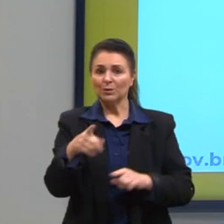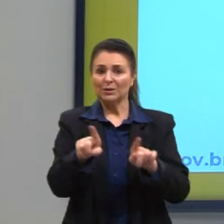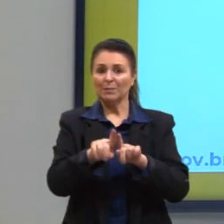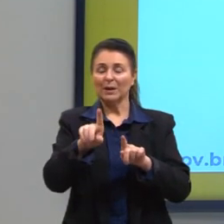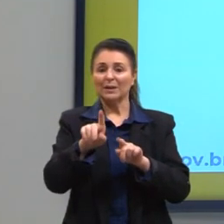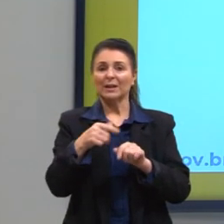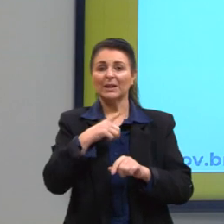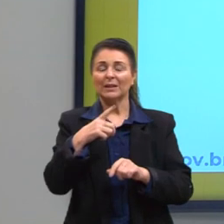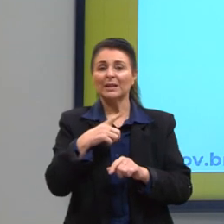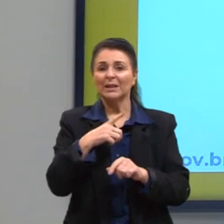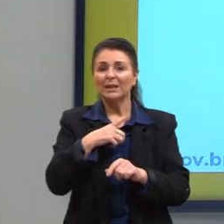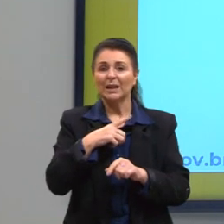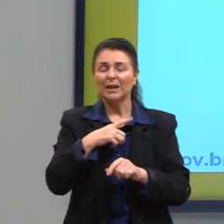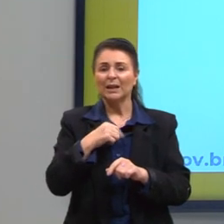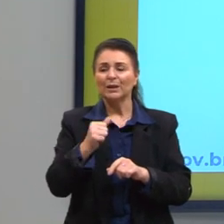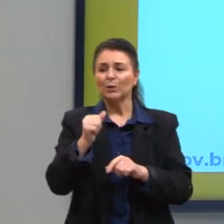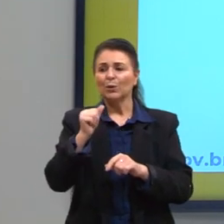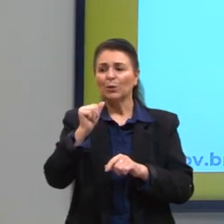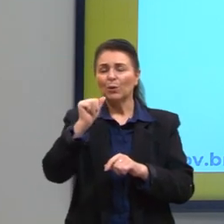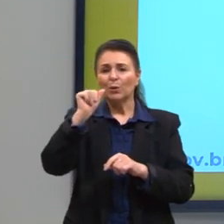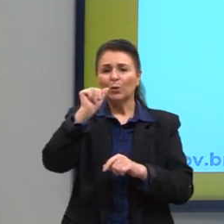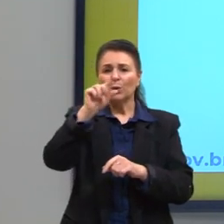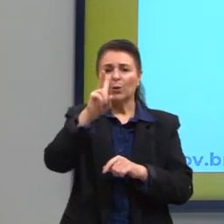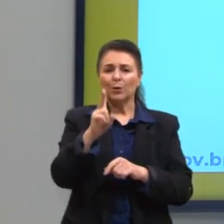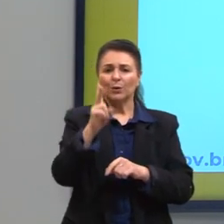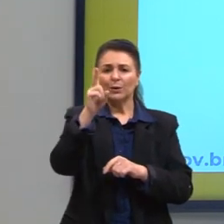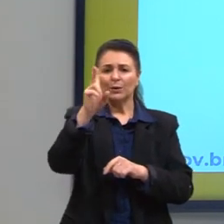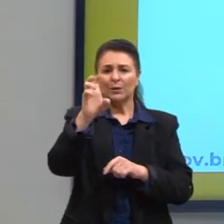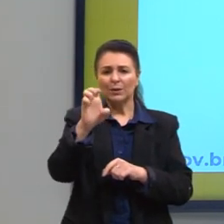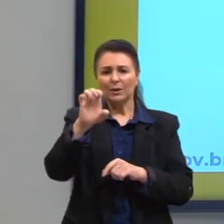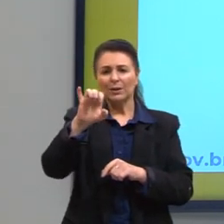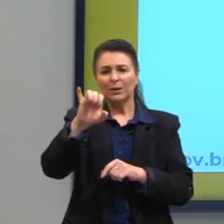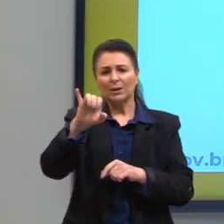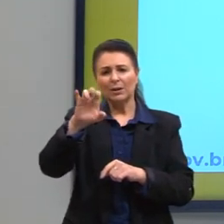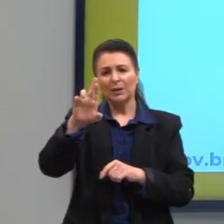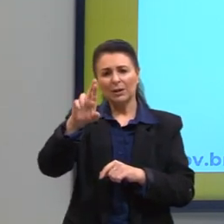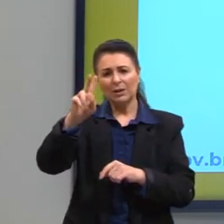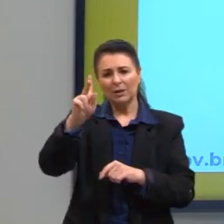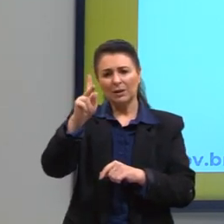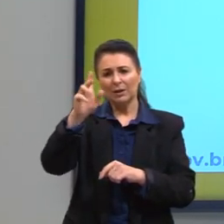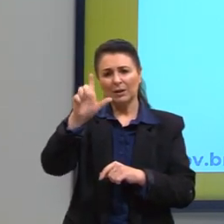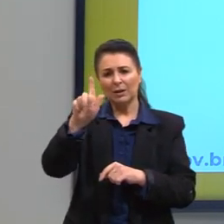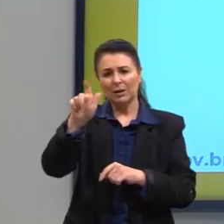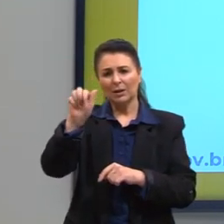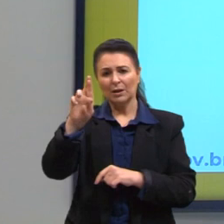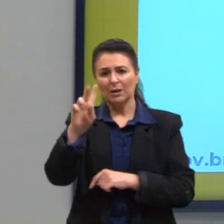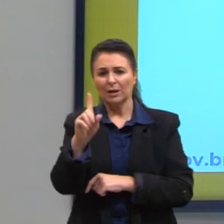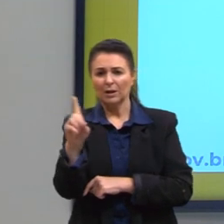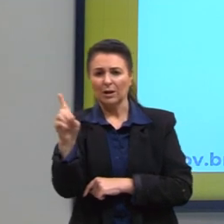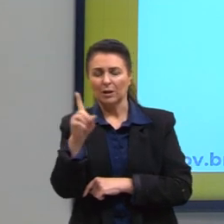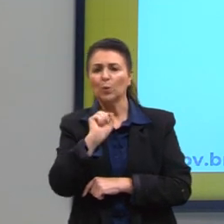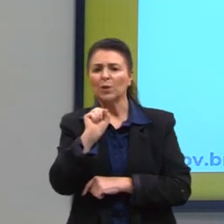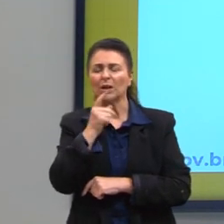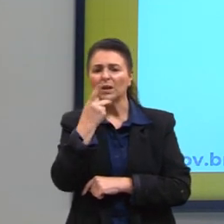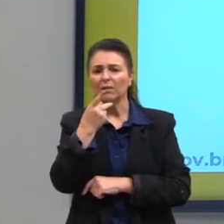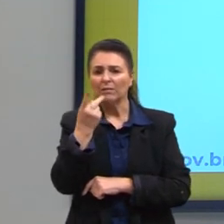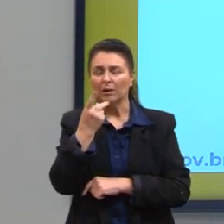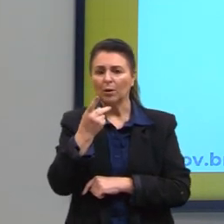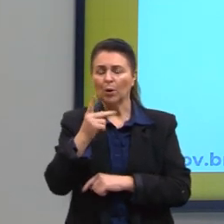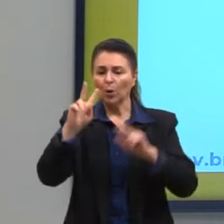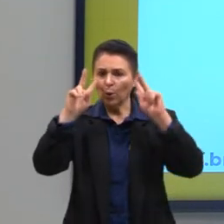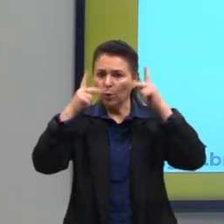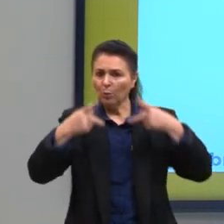kirkegaard ele falece em 1885 o que que o clique Garden começa a questionar te o ser